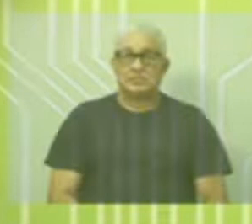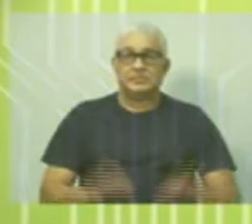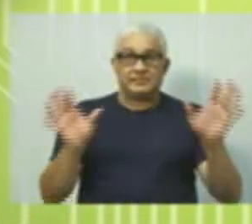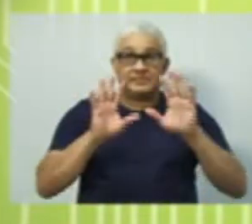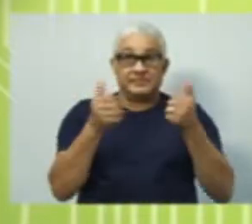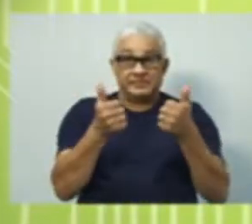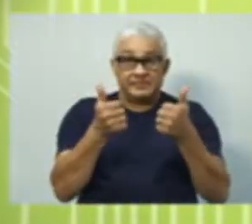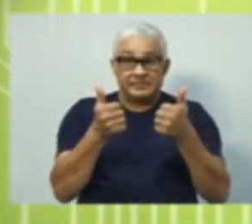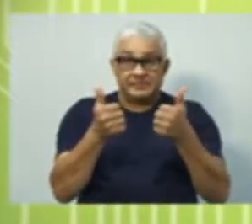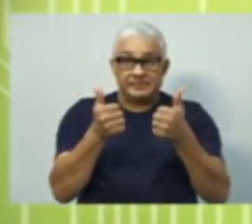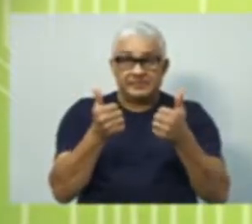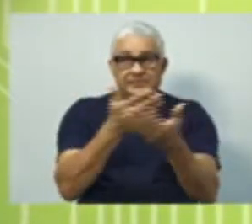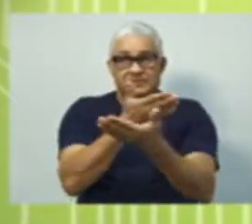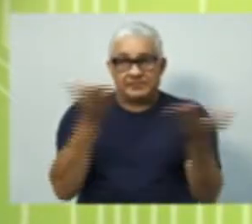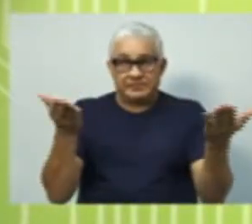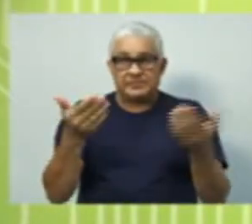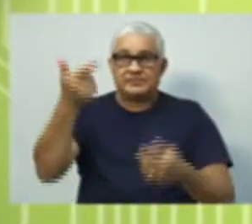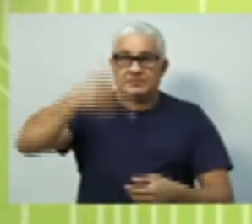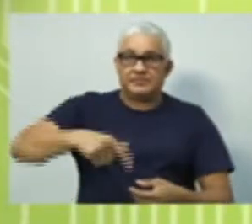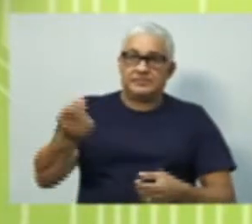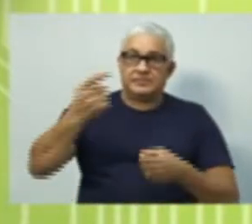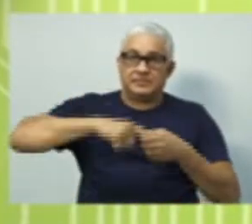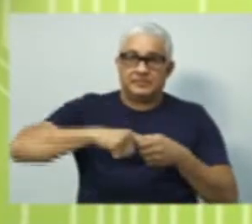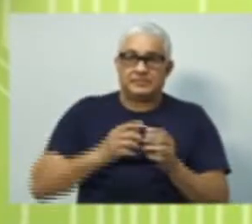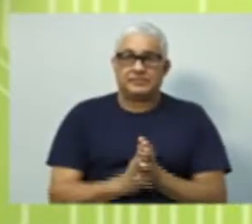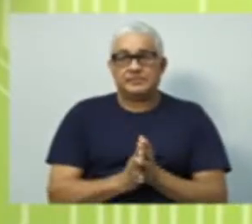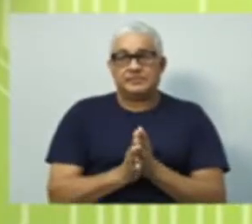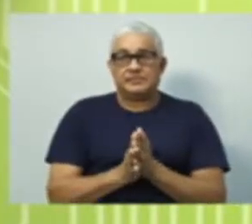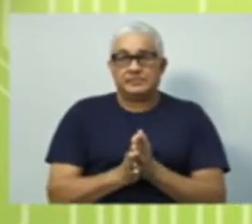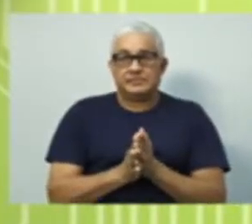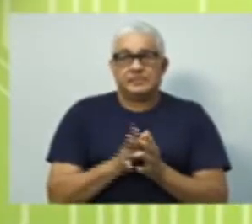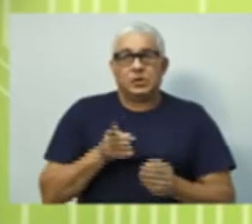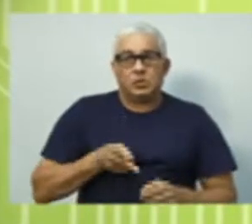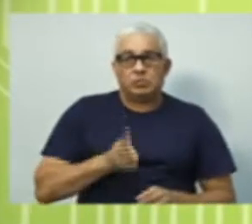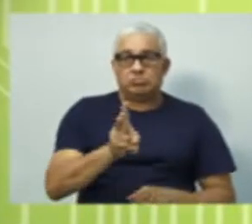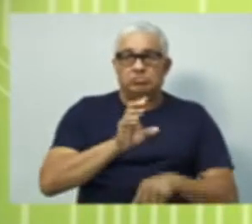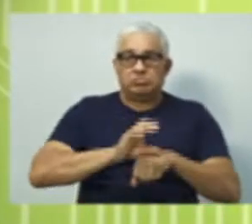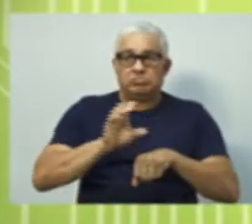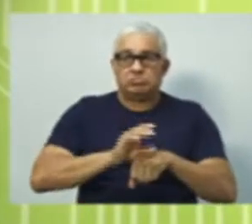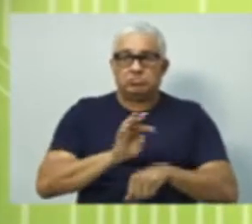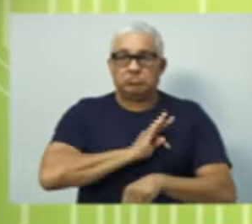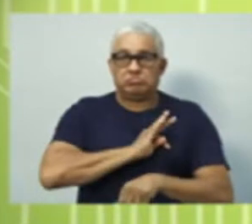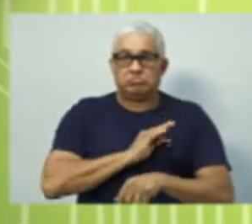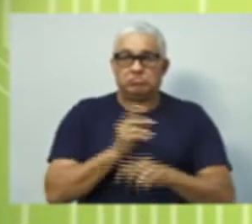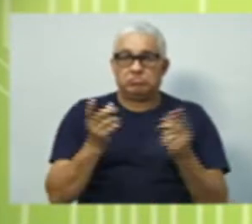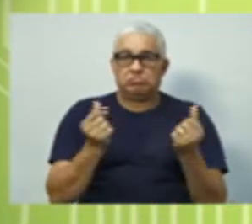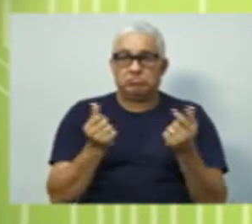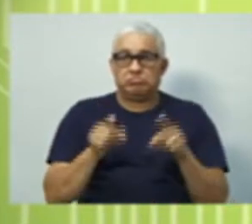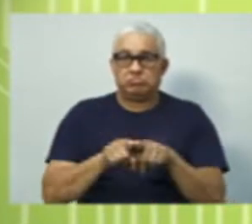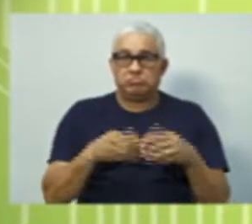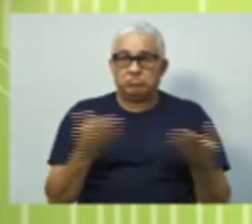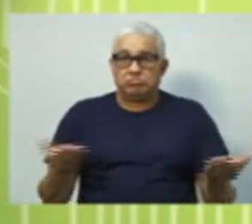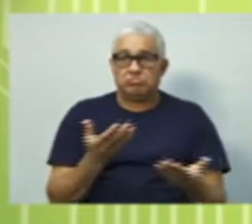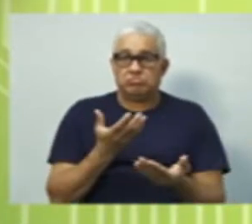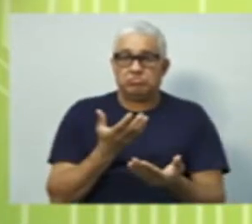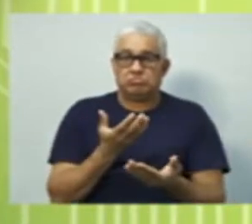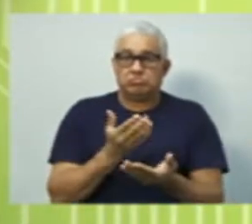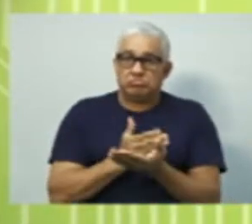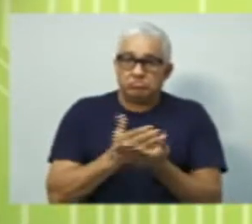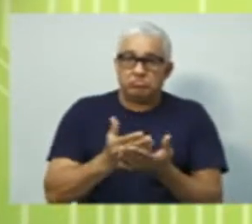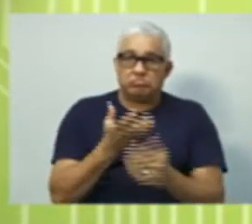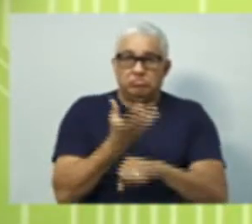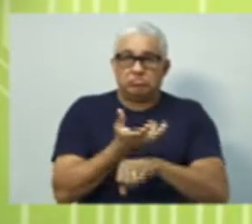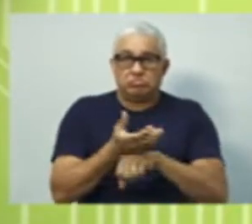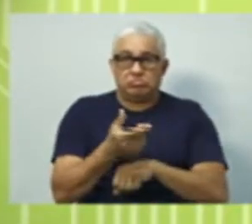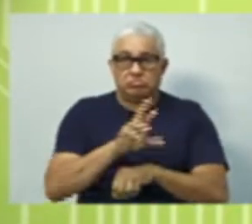Olá pessoal, estamos aqui mais uma vez para dar continuidade ao nosso curso Técnico Finanças. Hoje vamos iniciar um novo módulo, um novo curso,